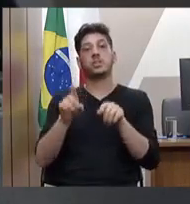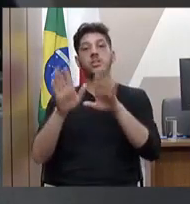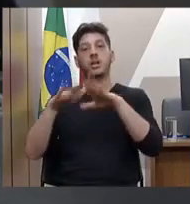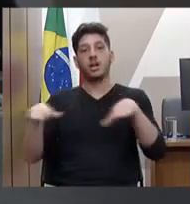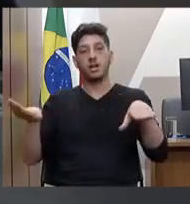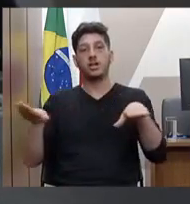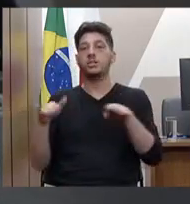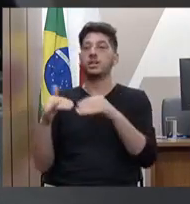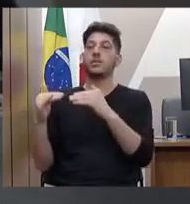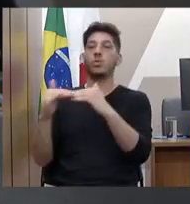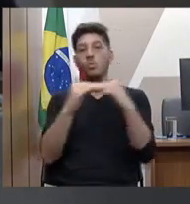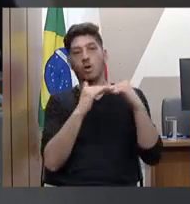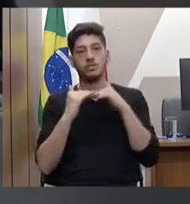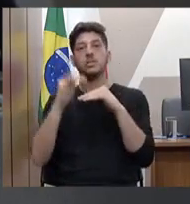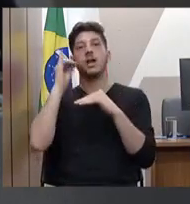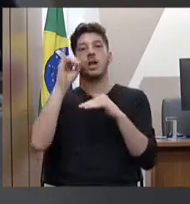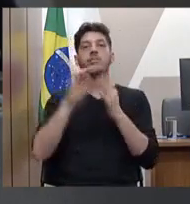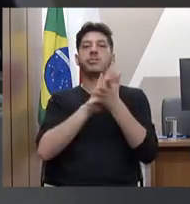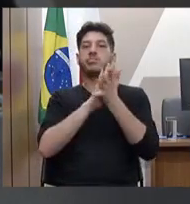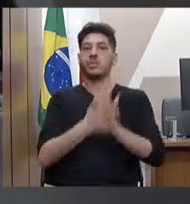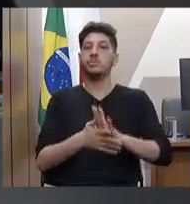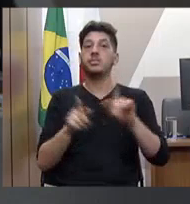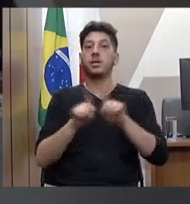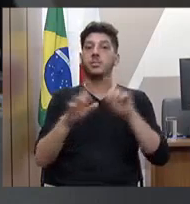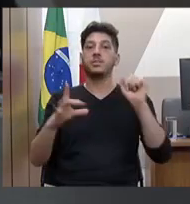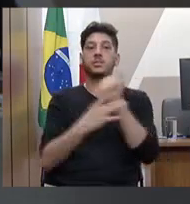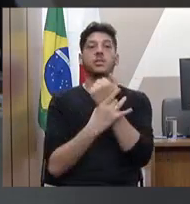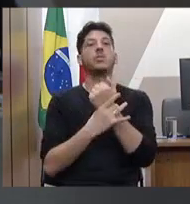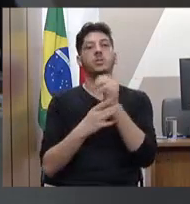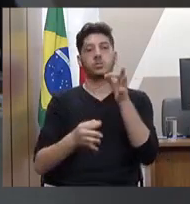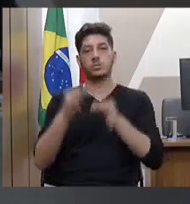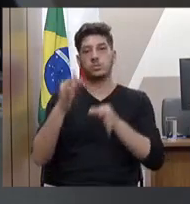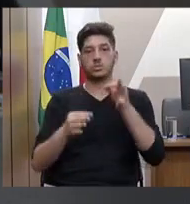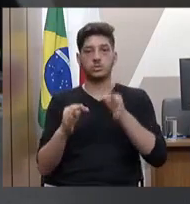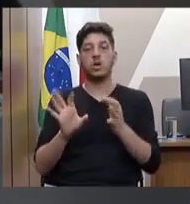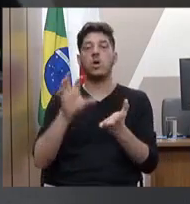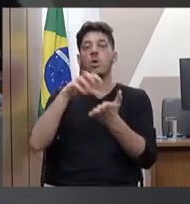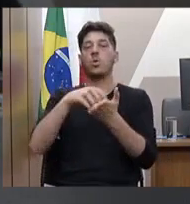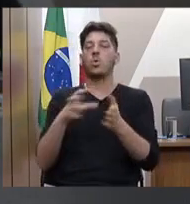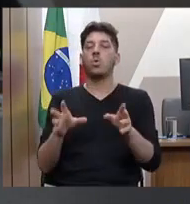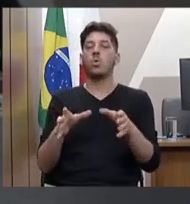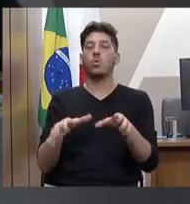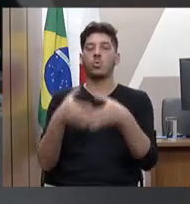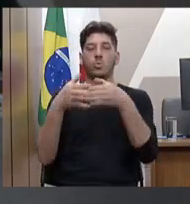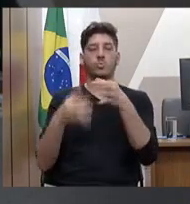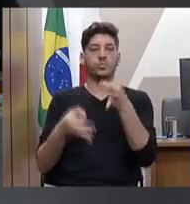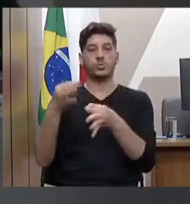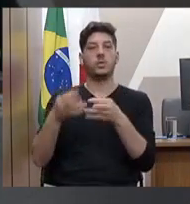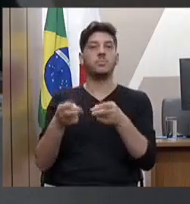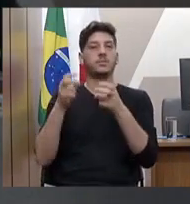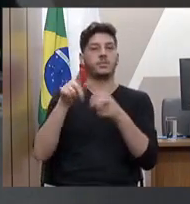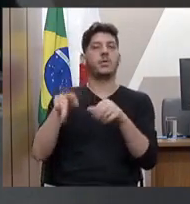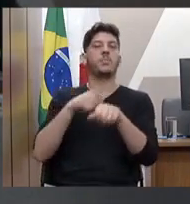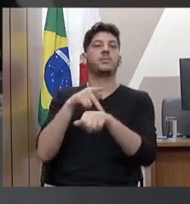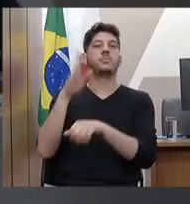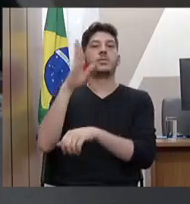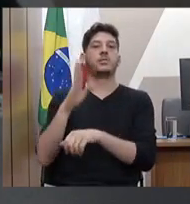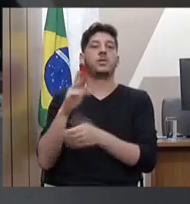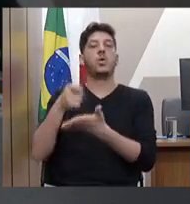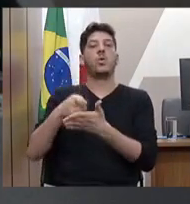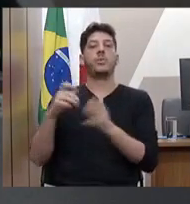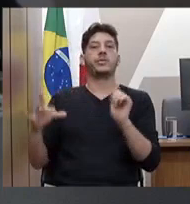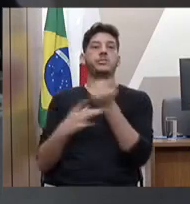igualdade não discriminação e as garantias judiciais a corte constatou que o Brasil tinha a obrigação de assegurar condições